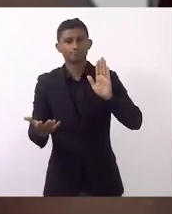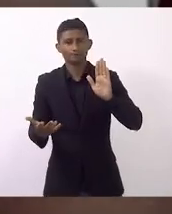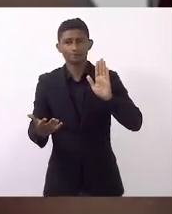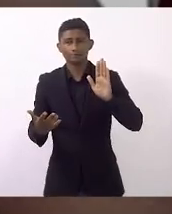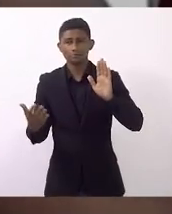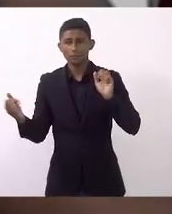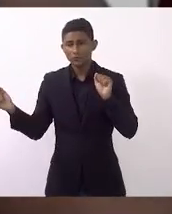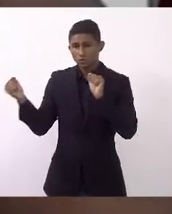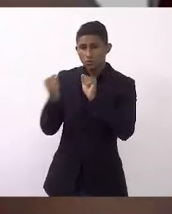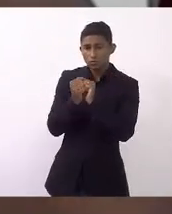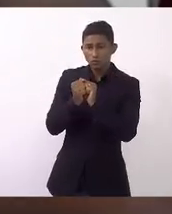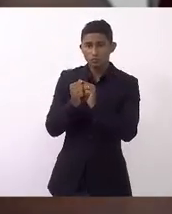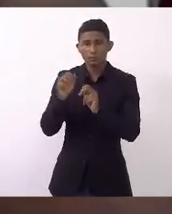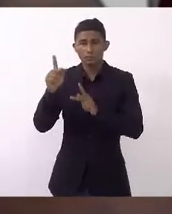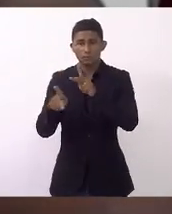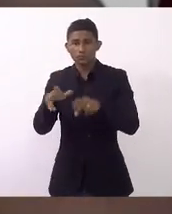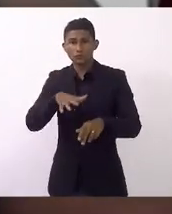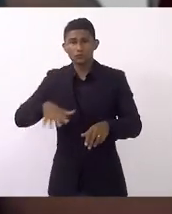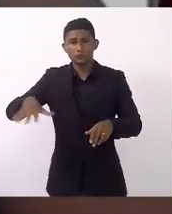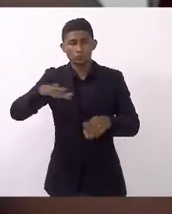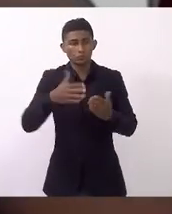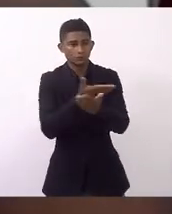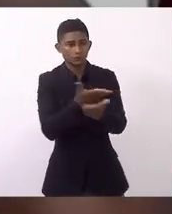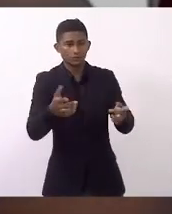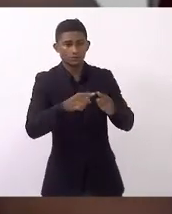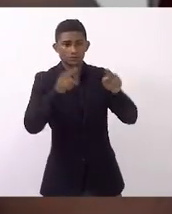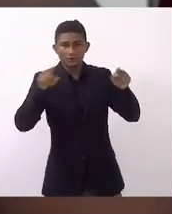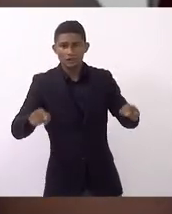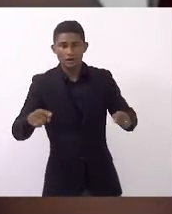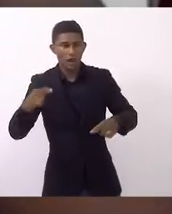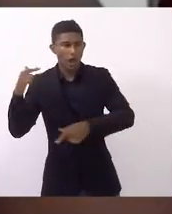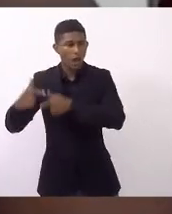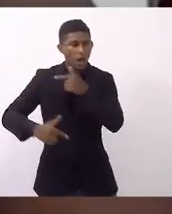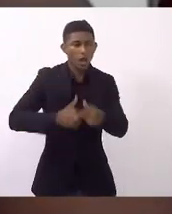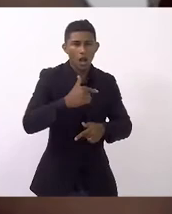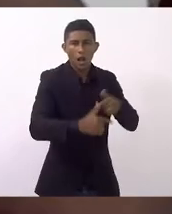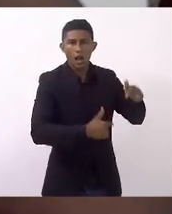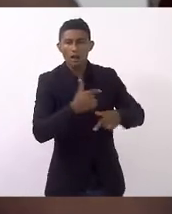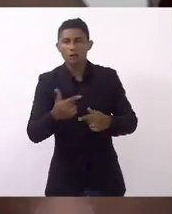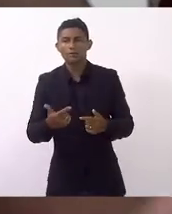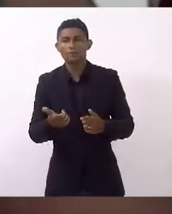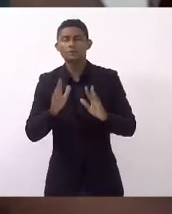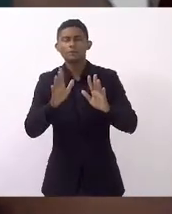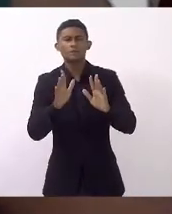com os trabalhadores e trabalhadoras, que tem não só uma relação de